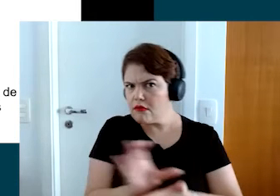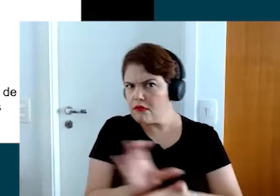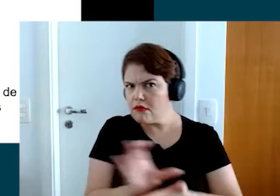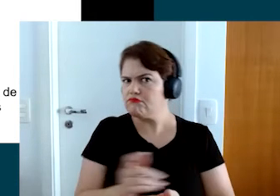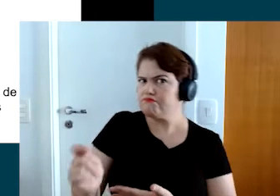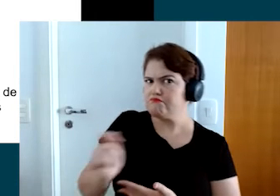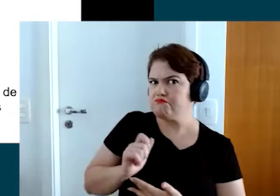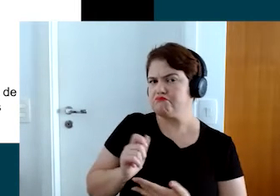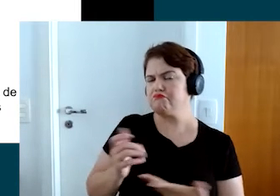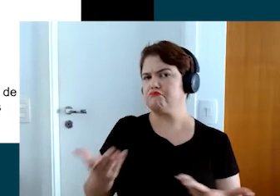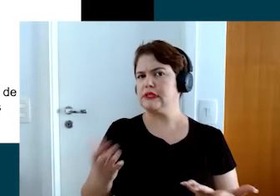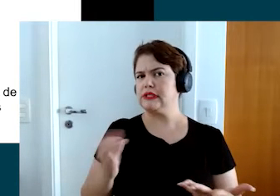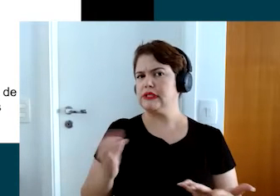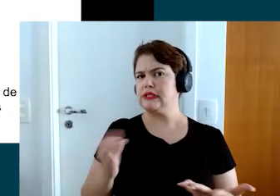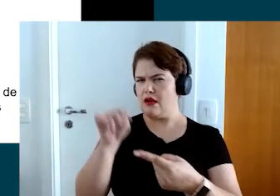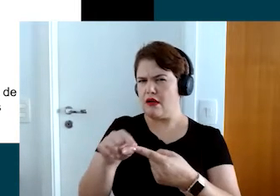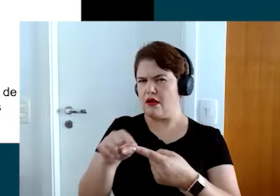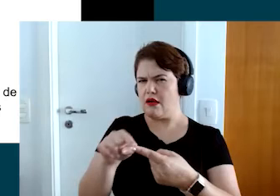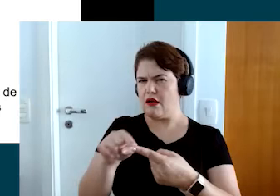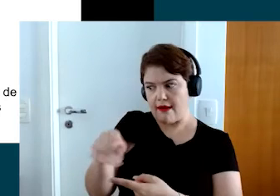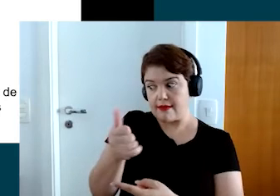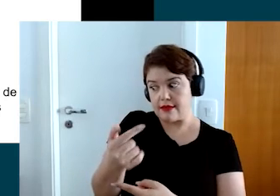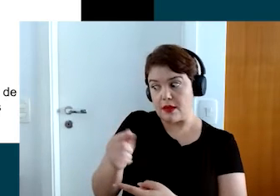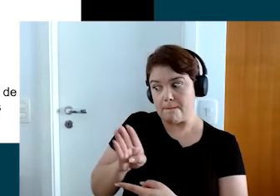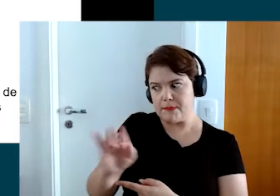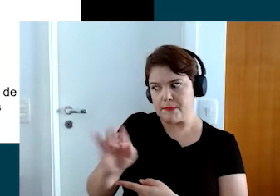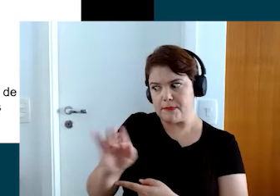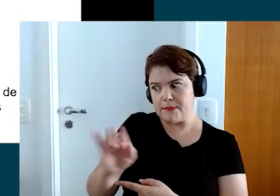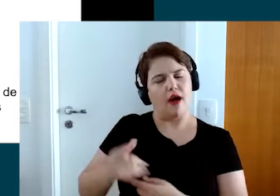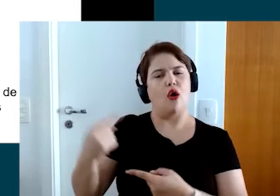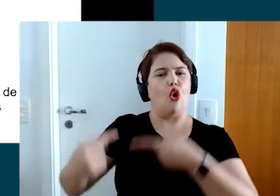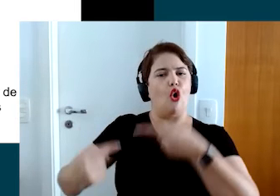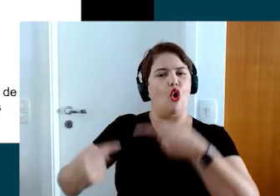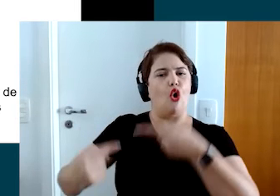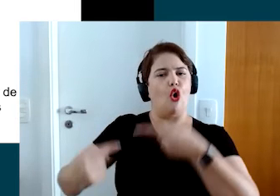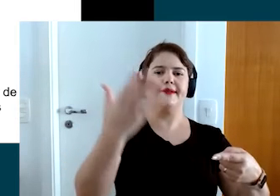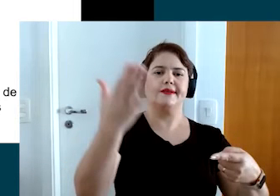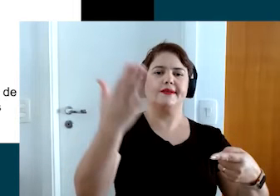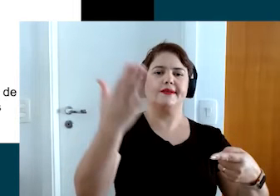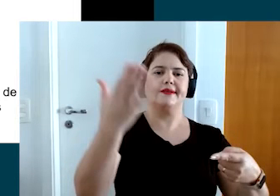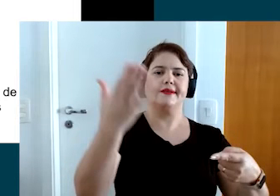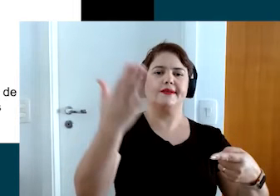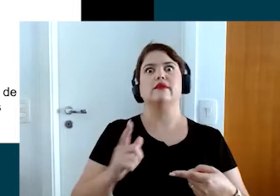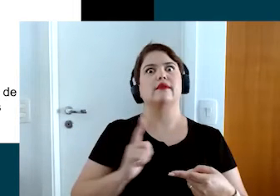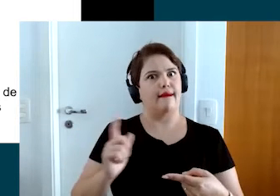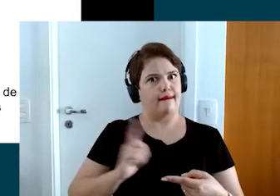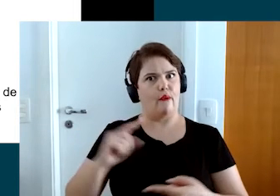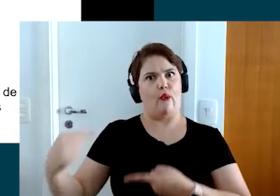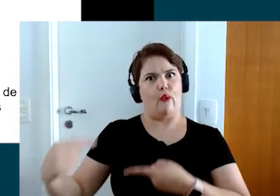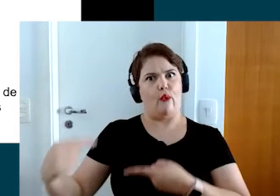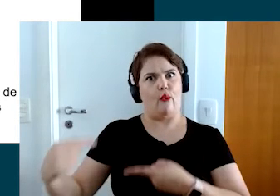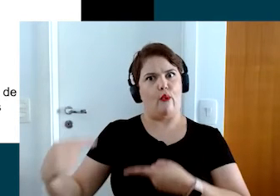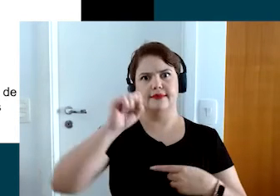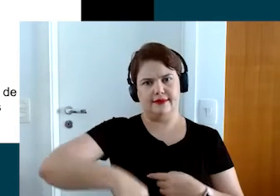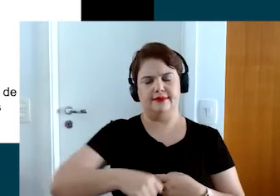que eu vou atingir ele é de 17 bi, já tem concorrência, né? Não é mar azul, não tem ninguém, tem concorrência, né?